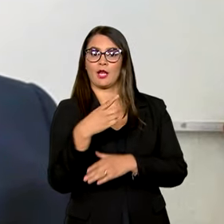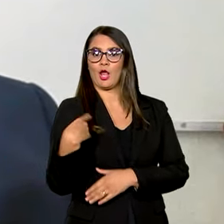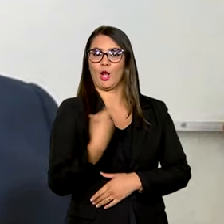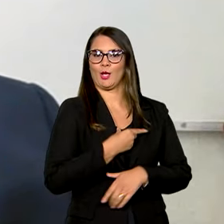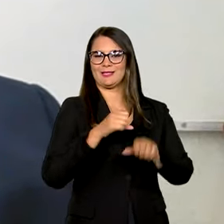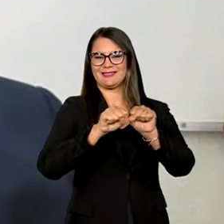Tecnologia